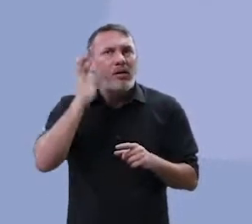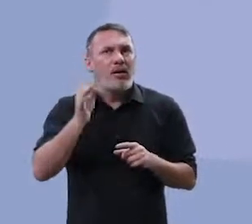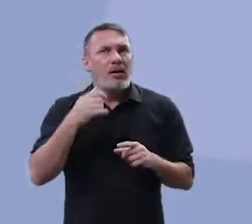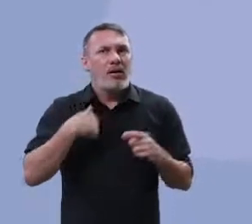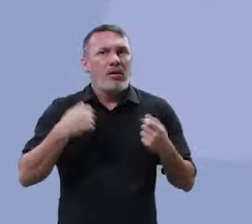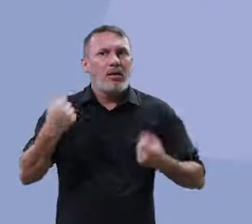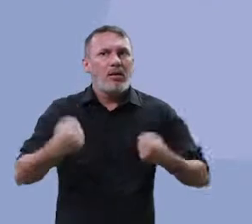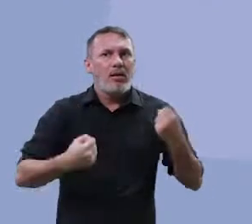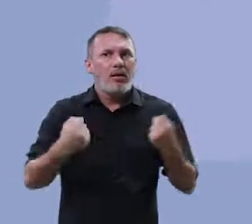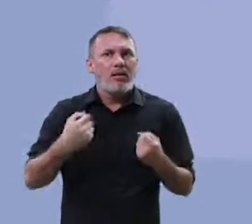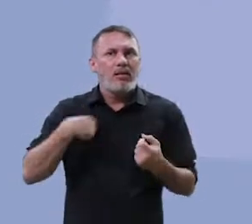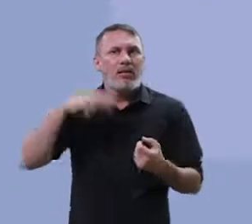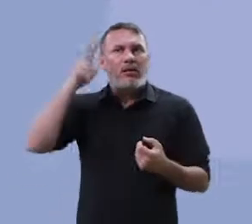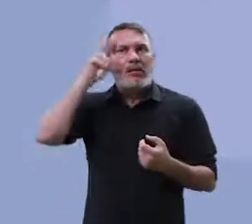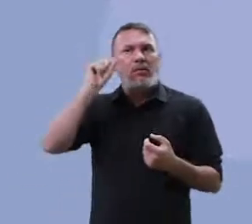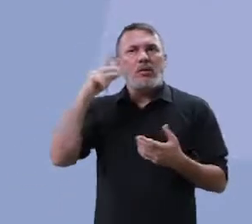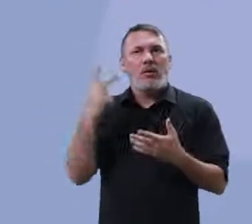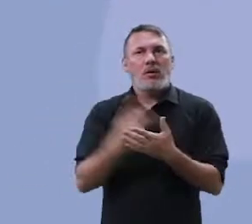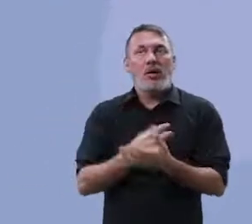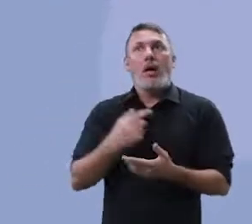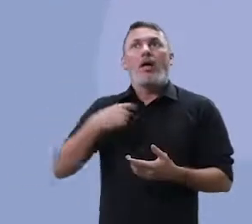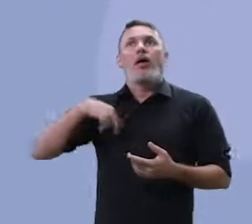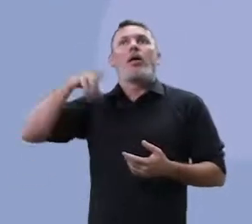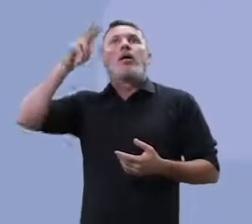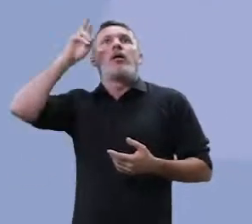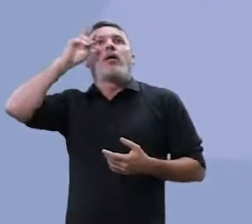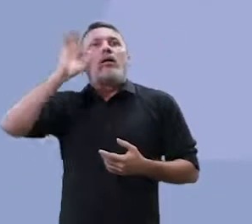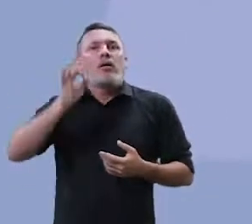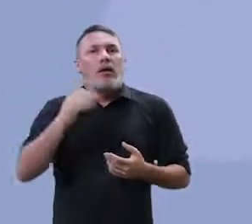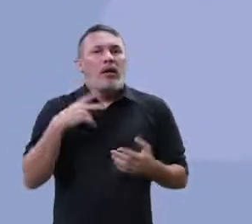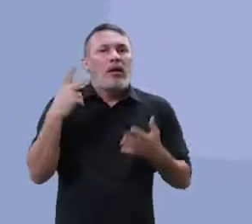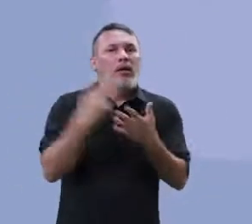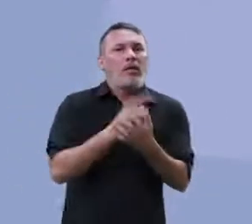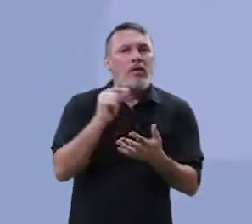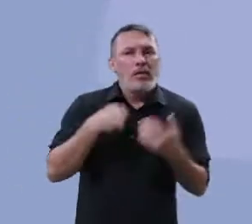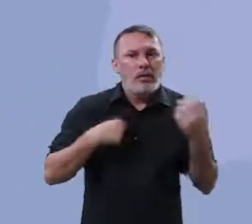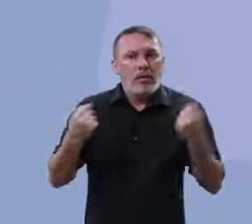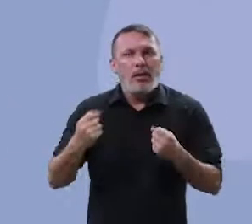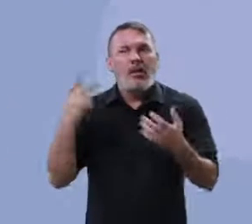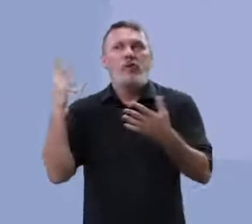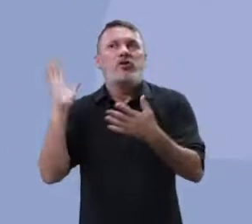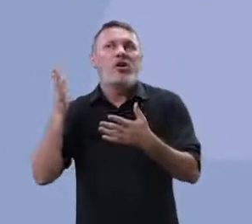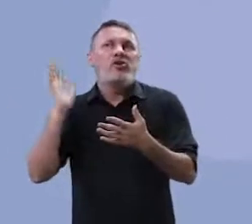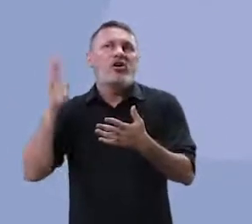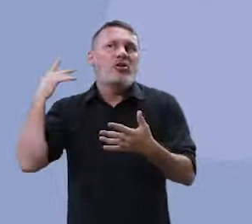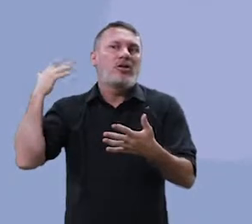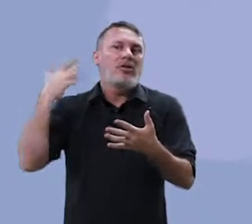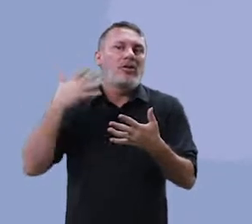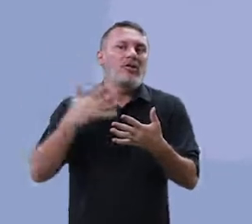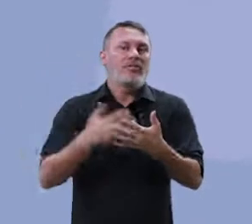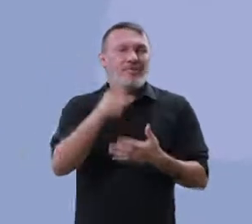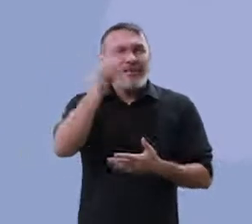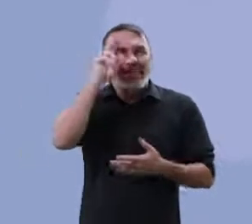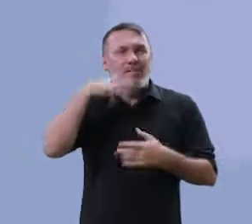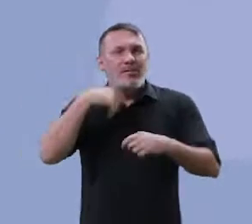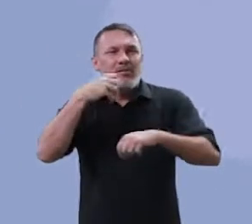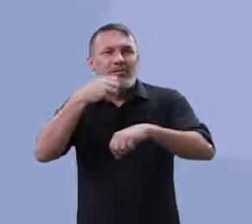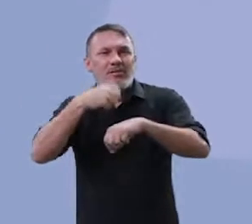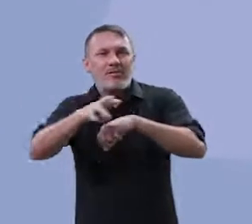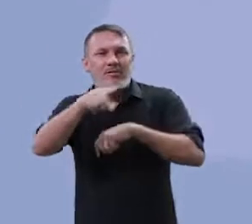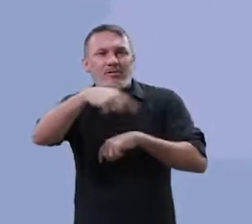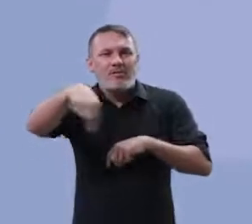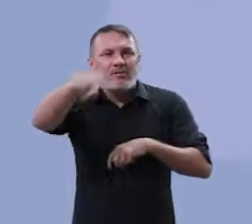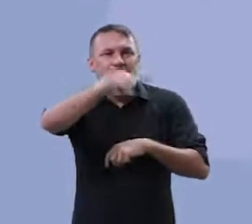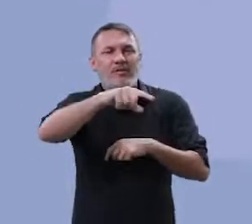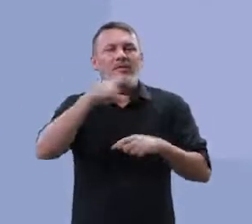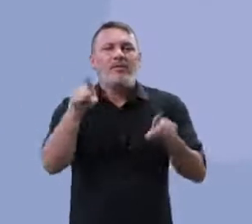imaginando, olha, vai andar de carro, vai lembrar desse tema. Ou está lembrando de algumas situações que aconteceram. Aí lembra que eu falei com